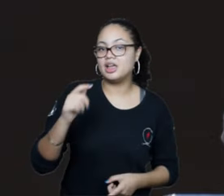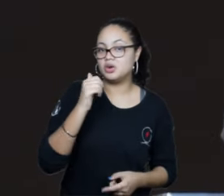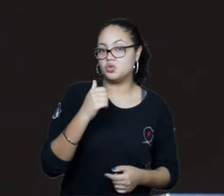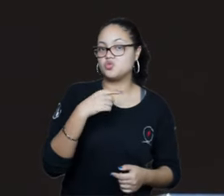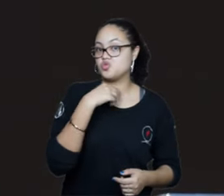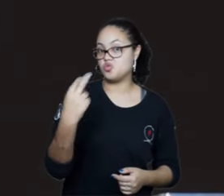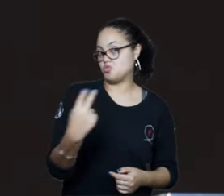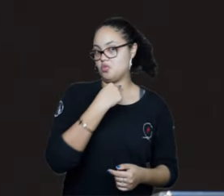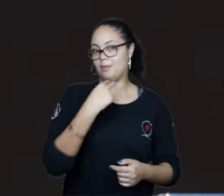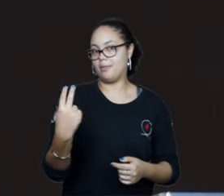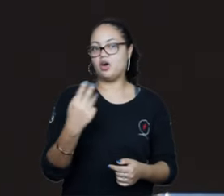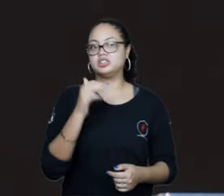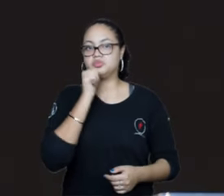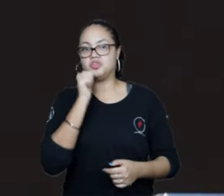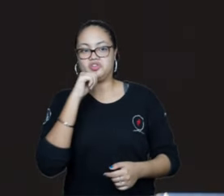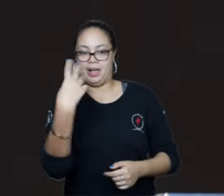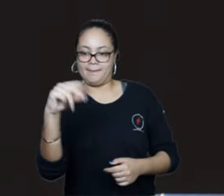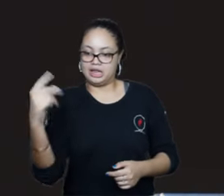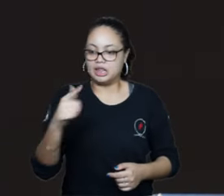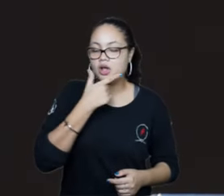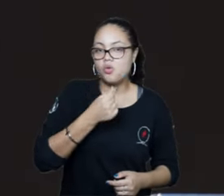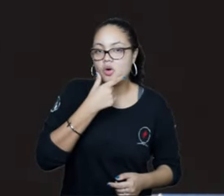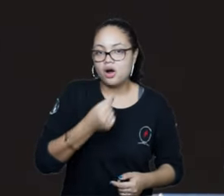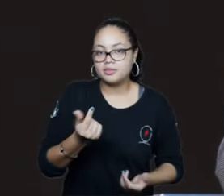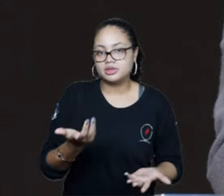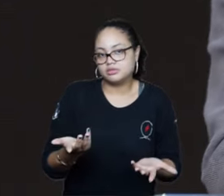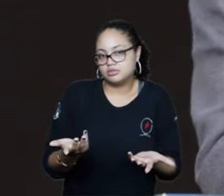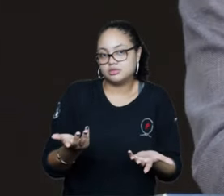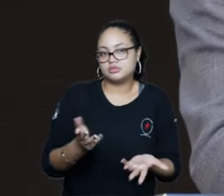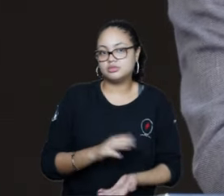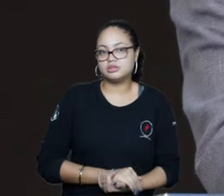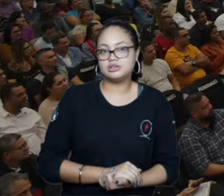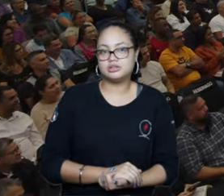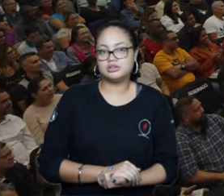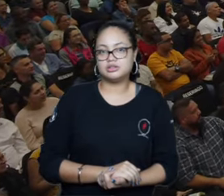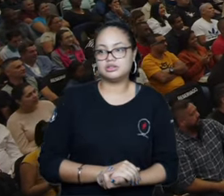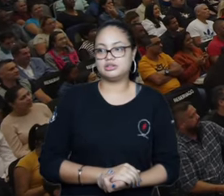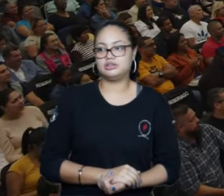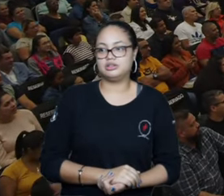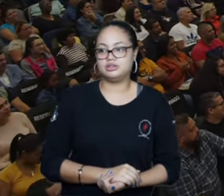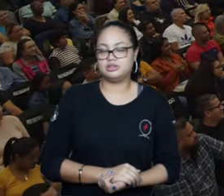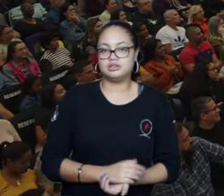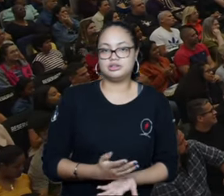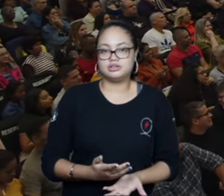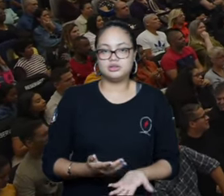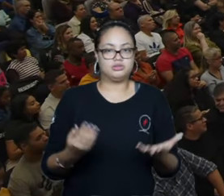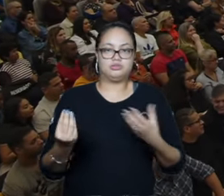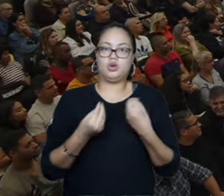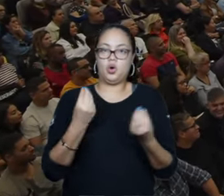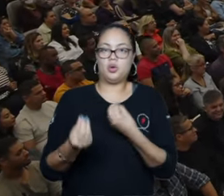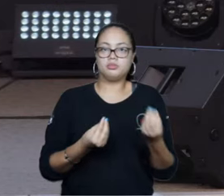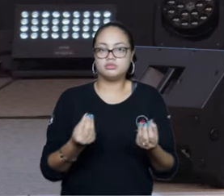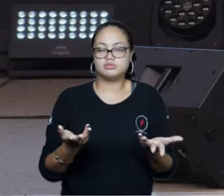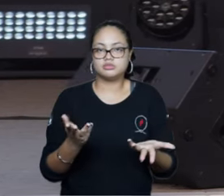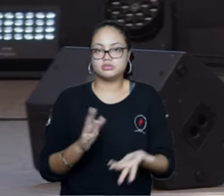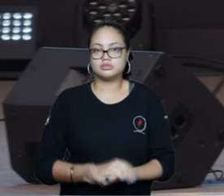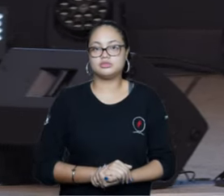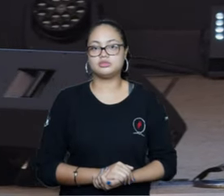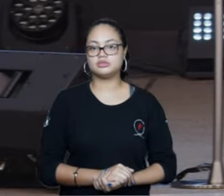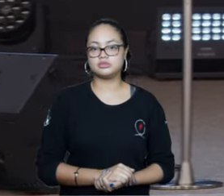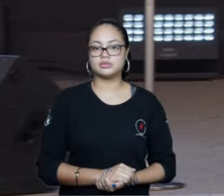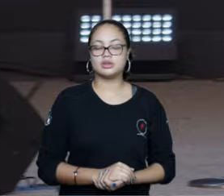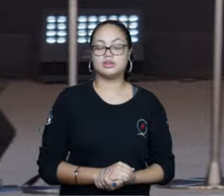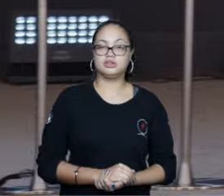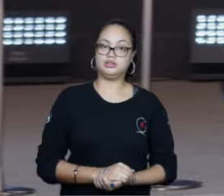homem não foi feito para bater em mulher bater em mulher não Claro que não nós não apanhamos isso já disse aqui em